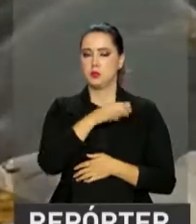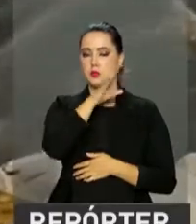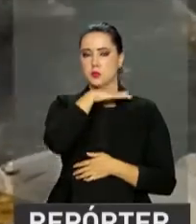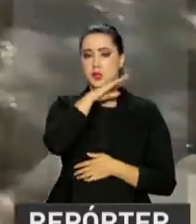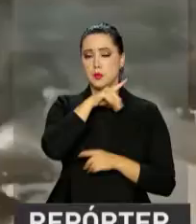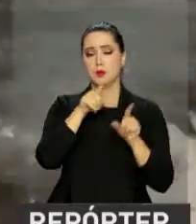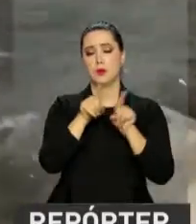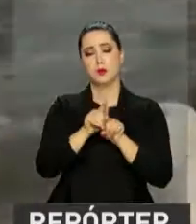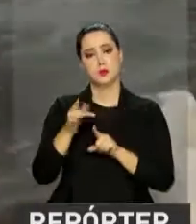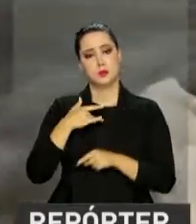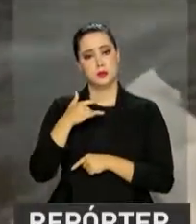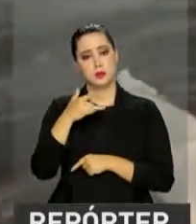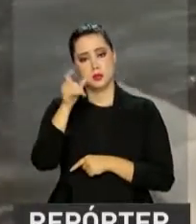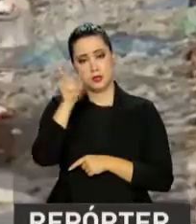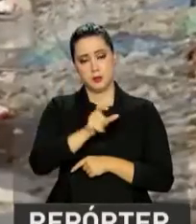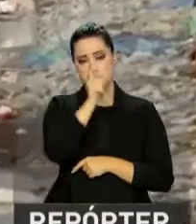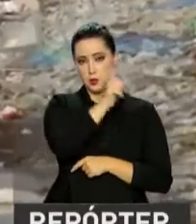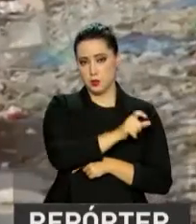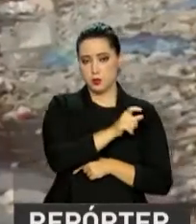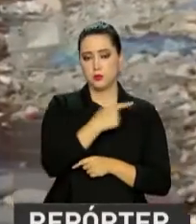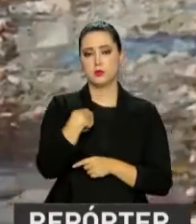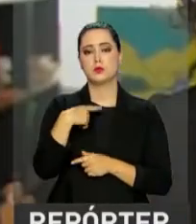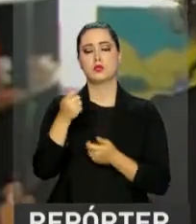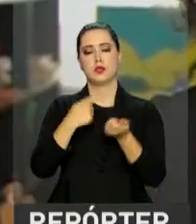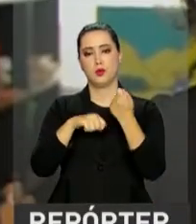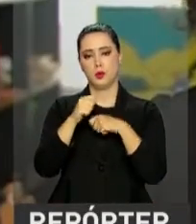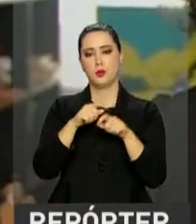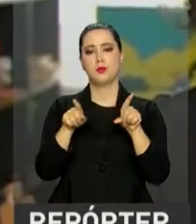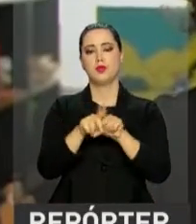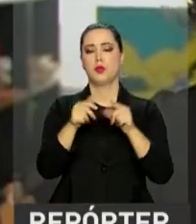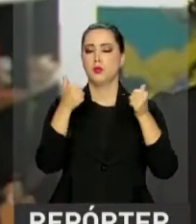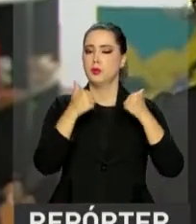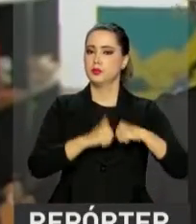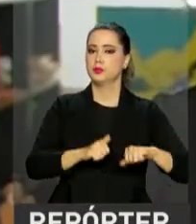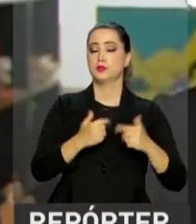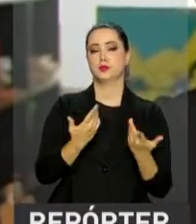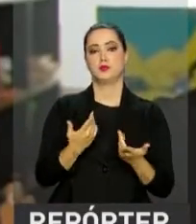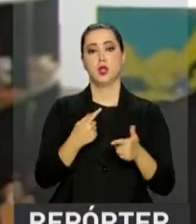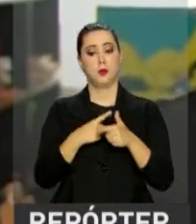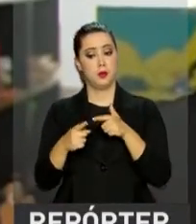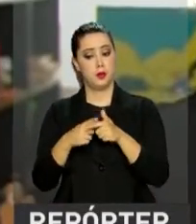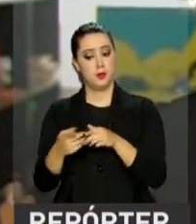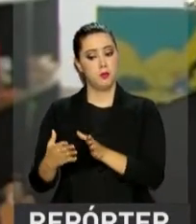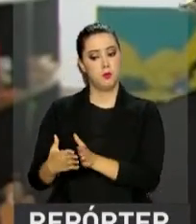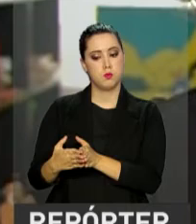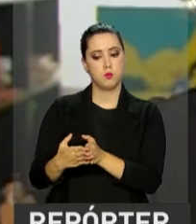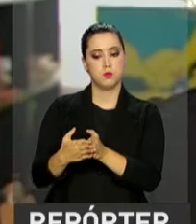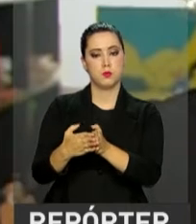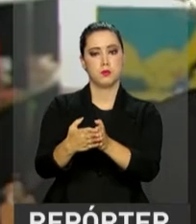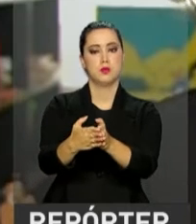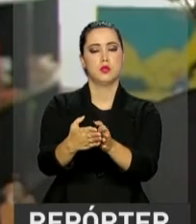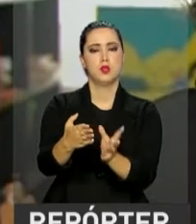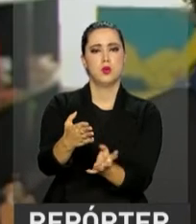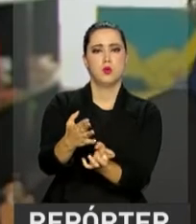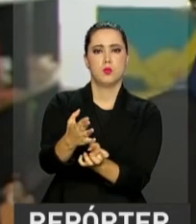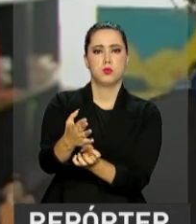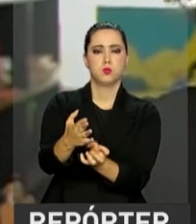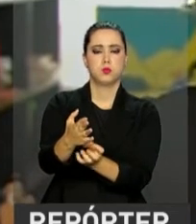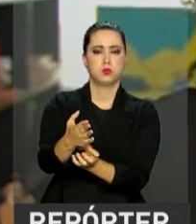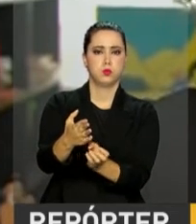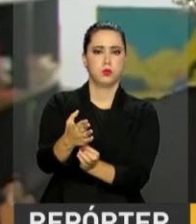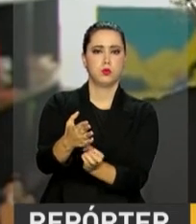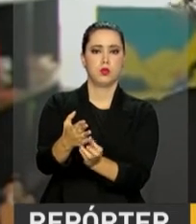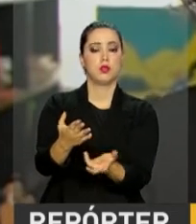a economia também é afetada pelo lixo marinho tem impacto na navegação o lixo que se enrosca nos os